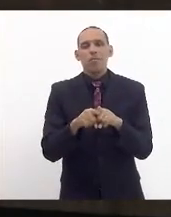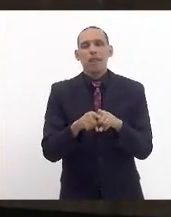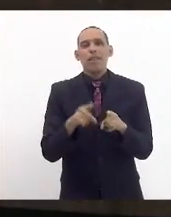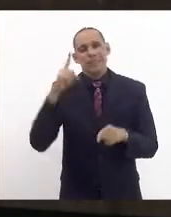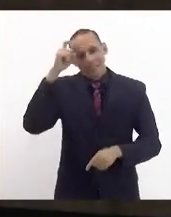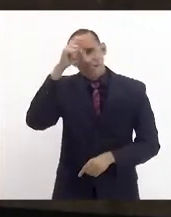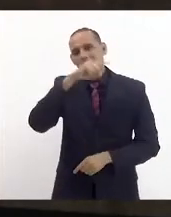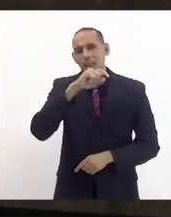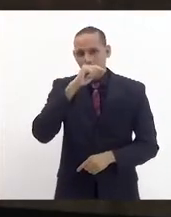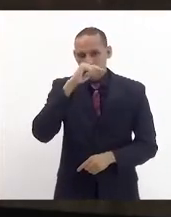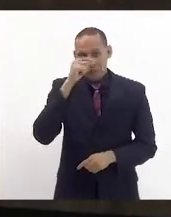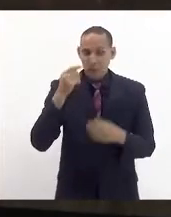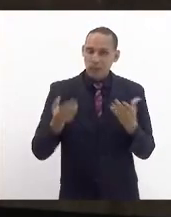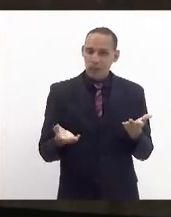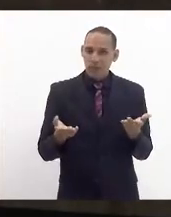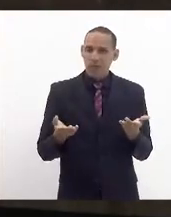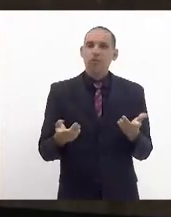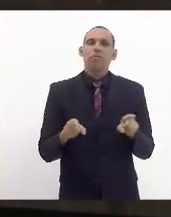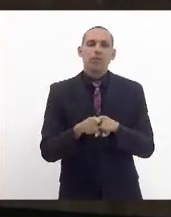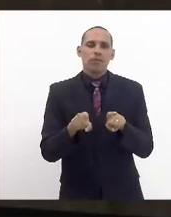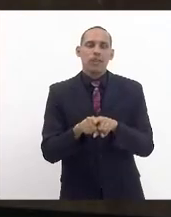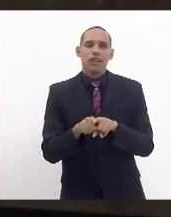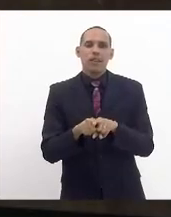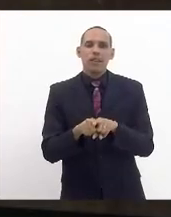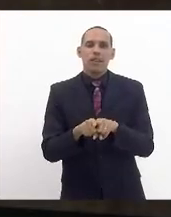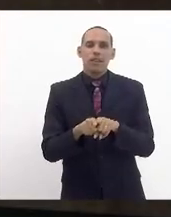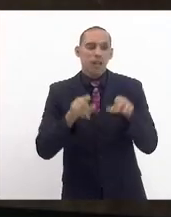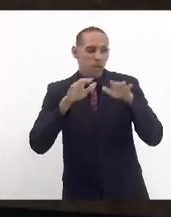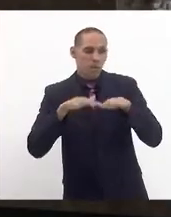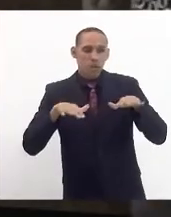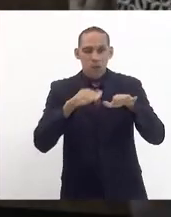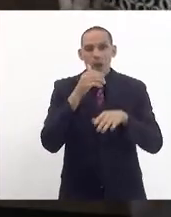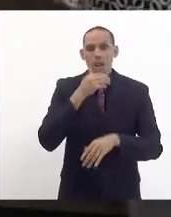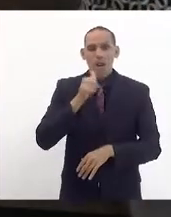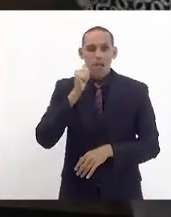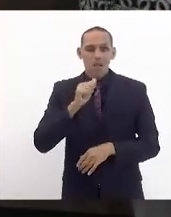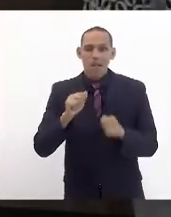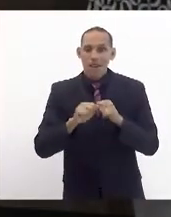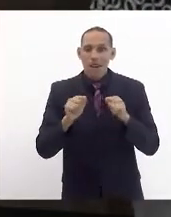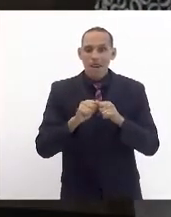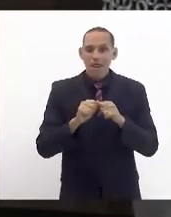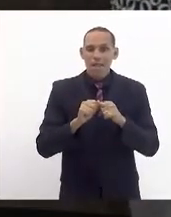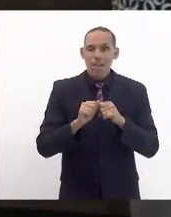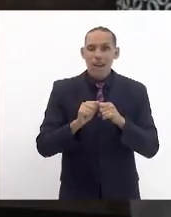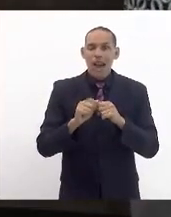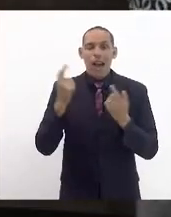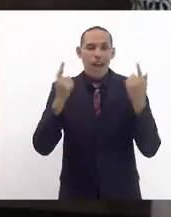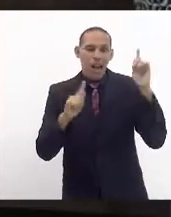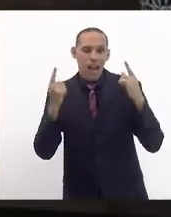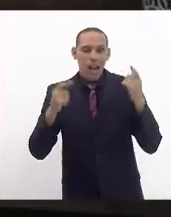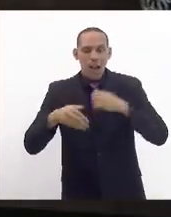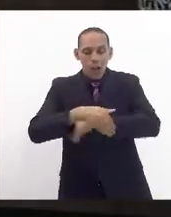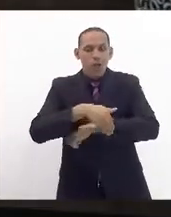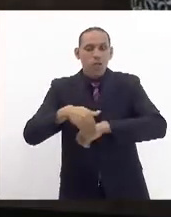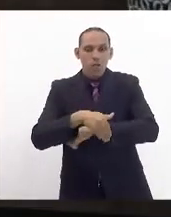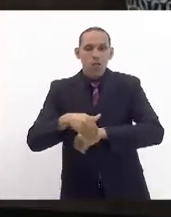dificuldade. Então, também dizer aqui daqueles e daquelas que fazem o carnaval de rua, que foram